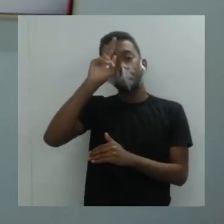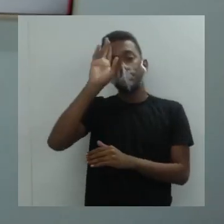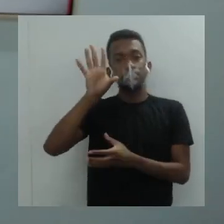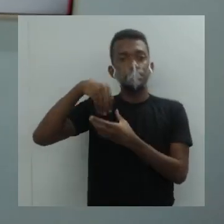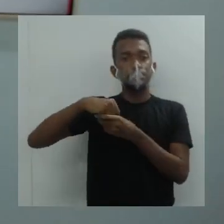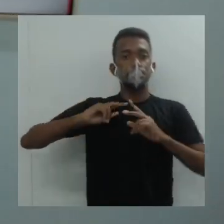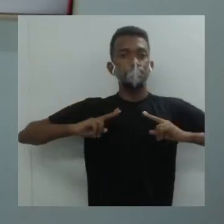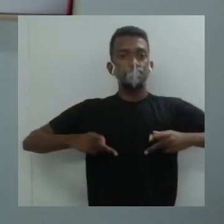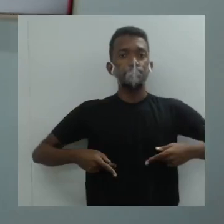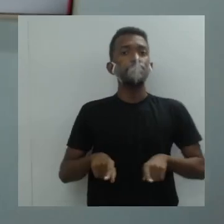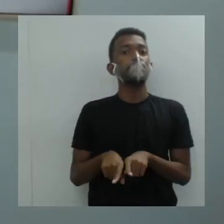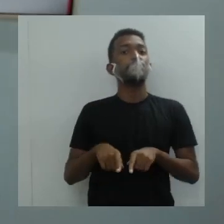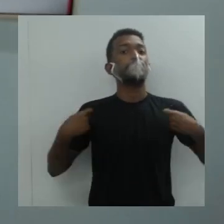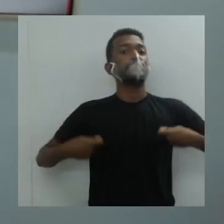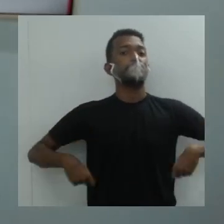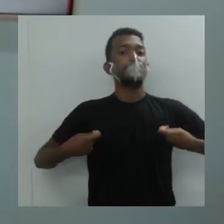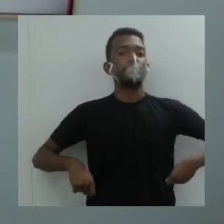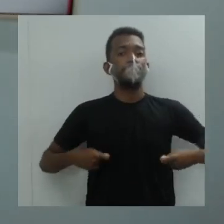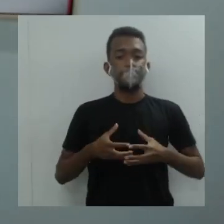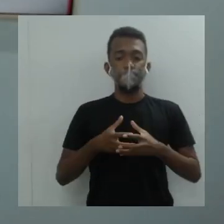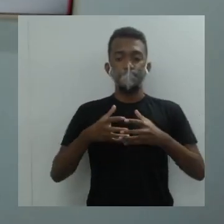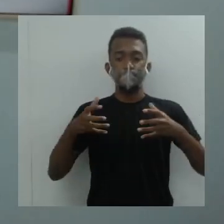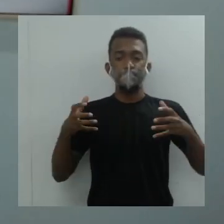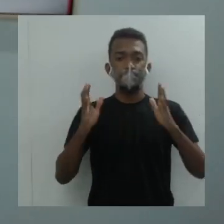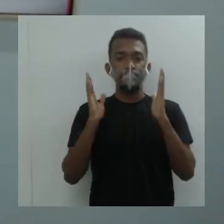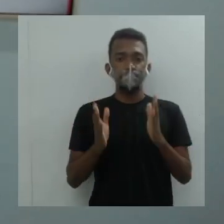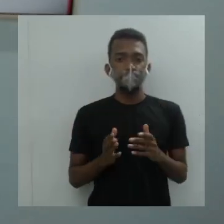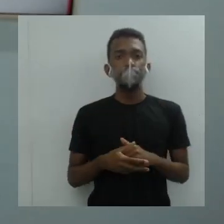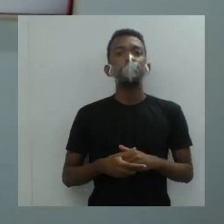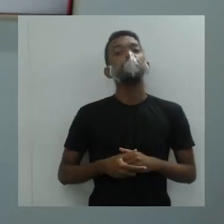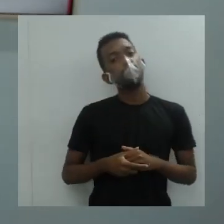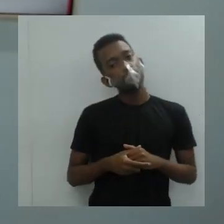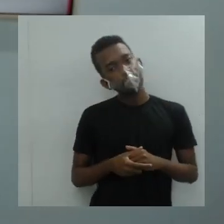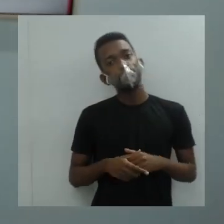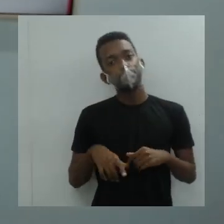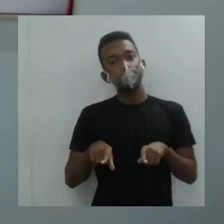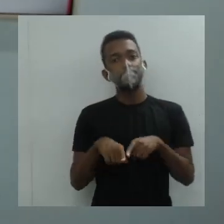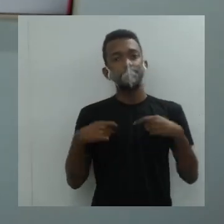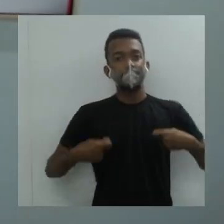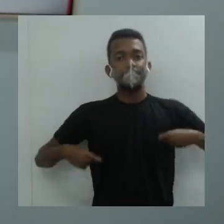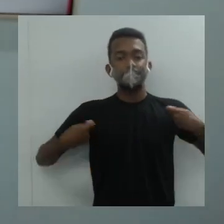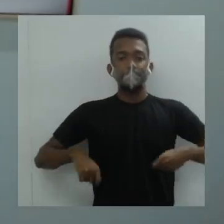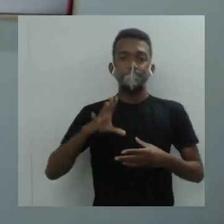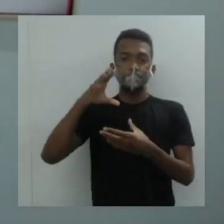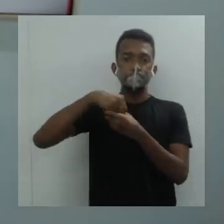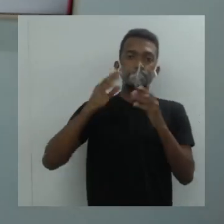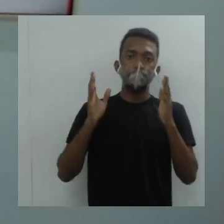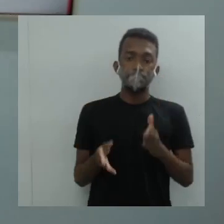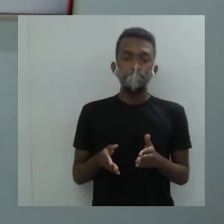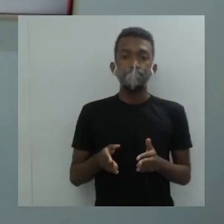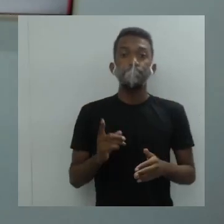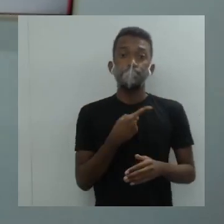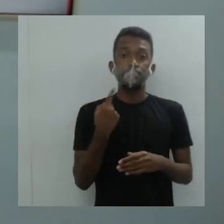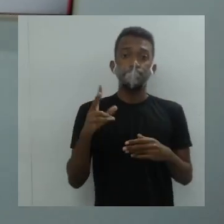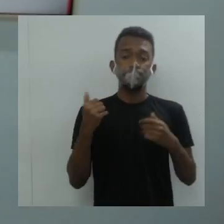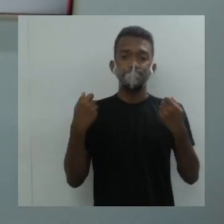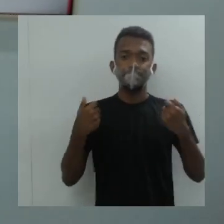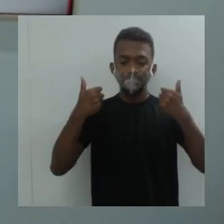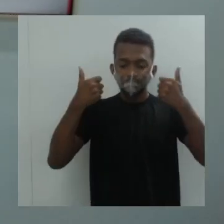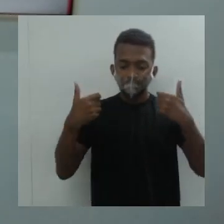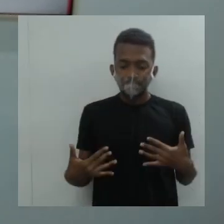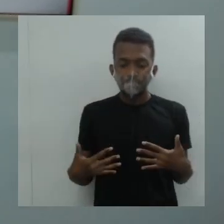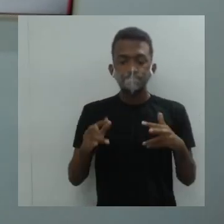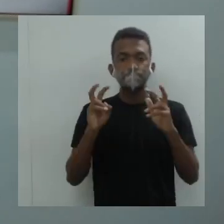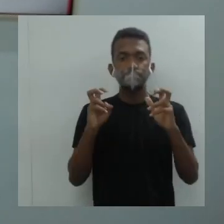e dessa necessidade de crescimento. E dessa necessidade. E aí a gente vai falar